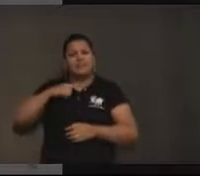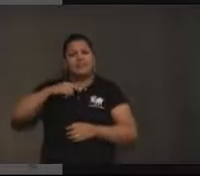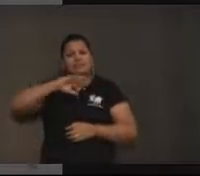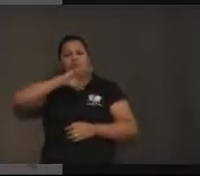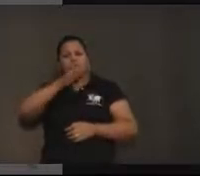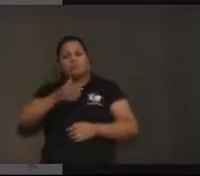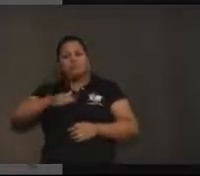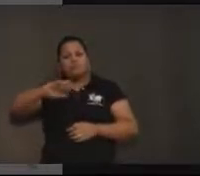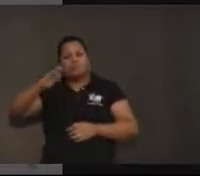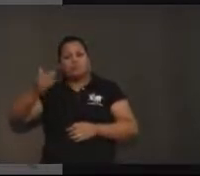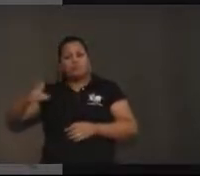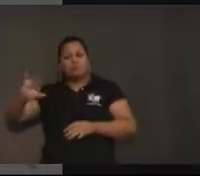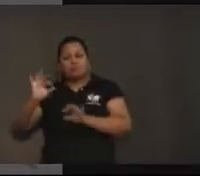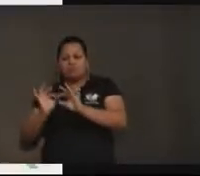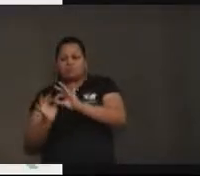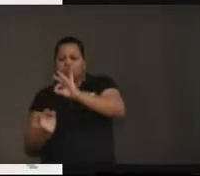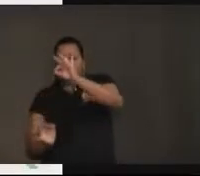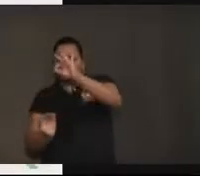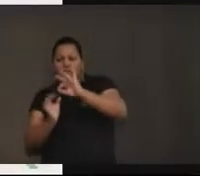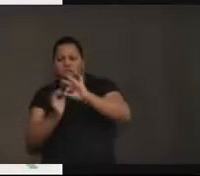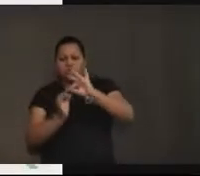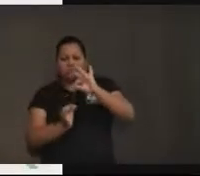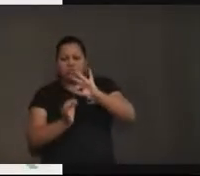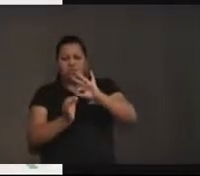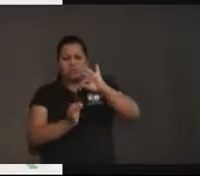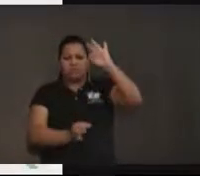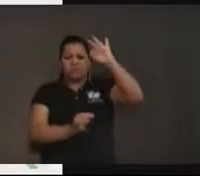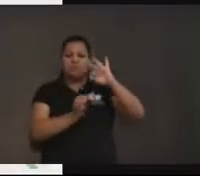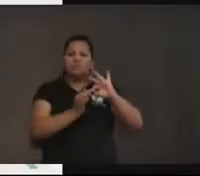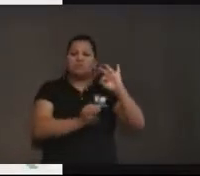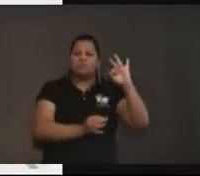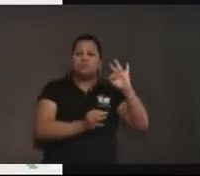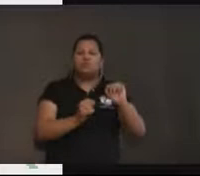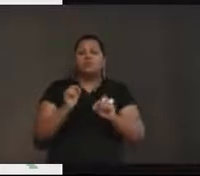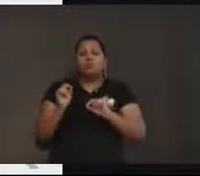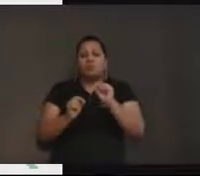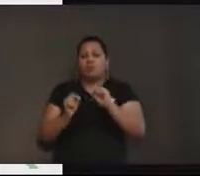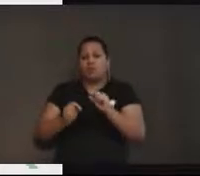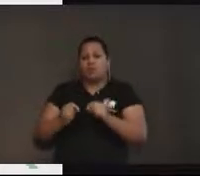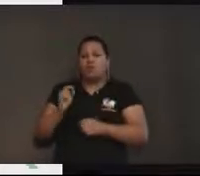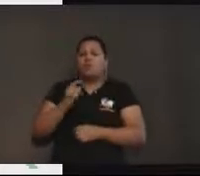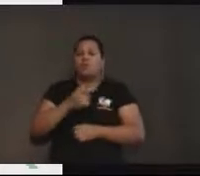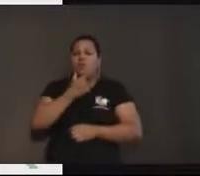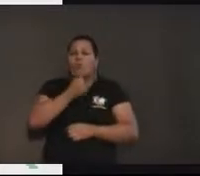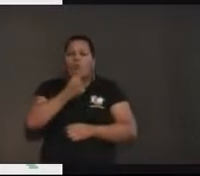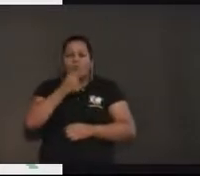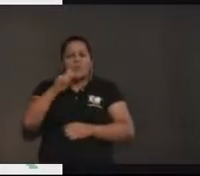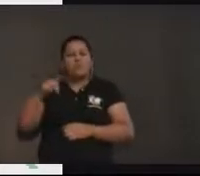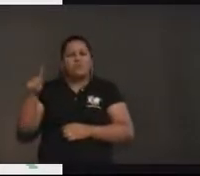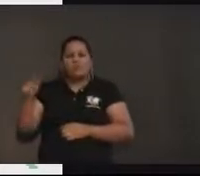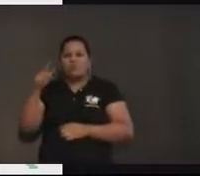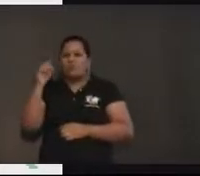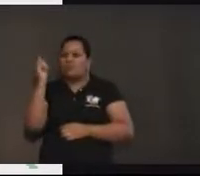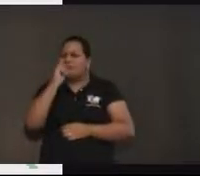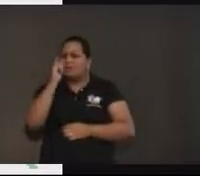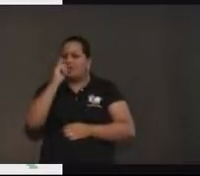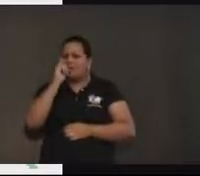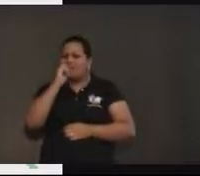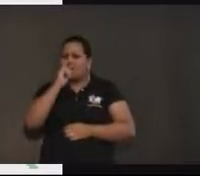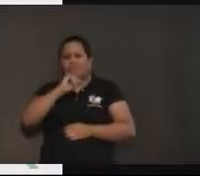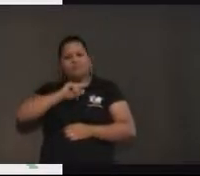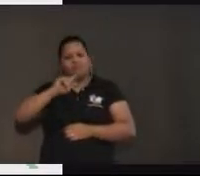fez ambrosetti Rabi rabinovitch são procede Antônio é um processo de um professor italiano já faleceu Agora durante a pandemia